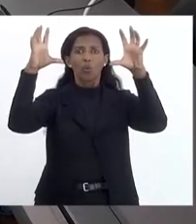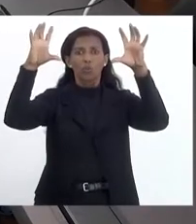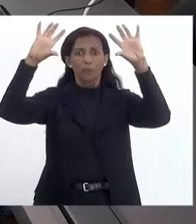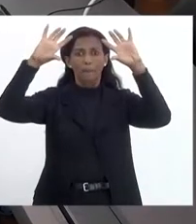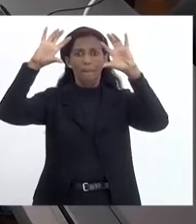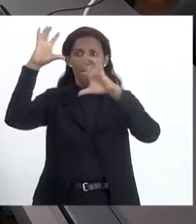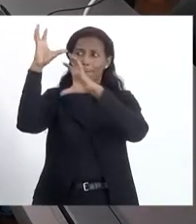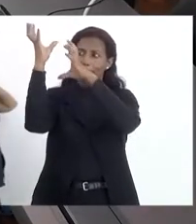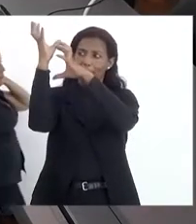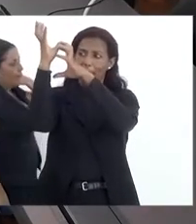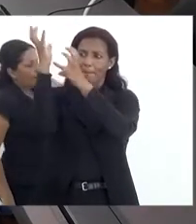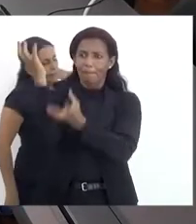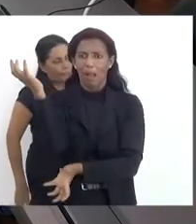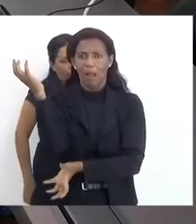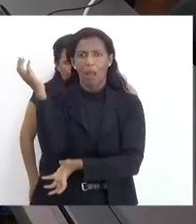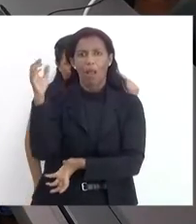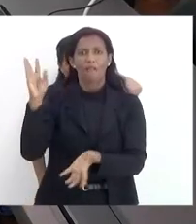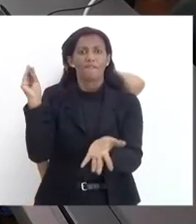luz, falta...